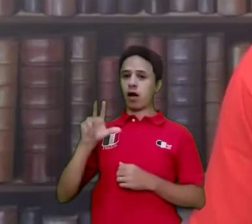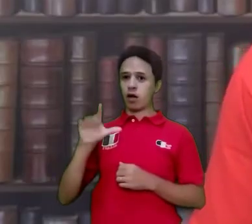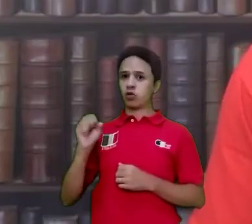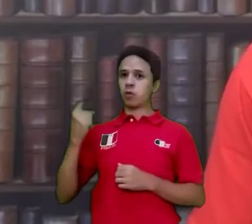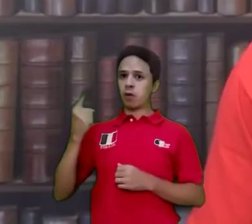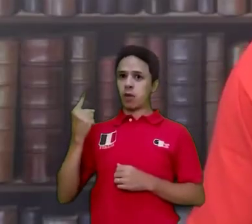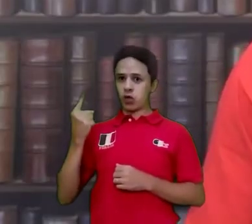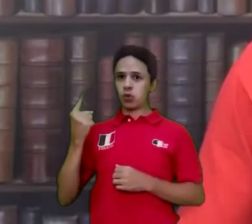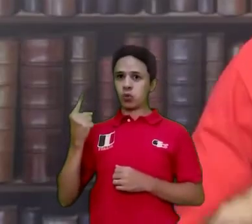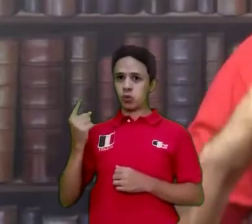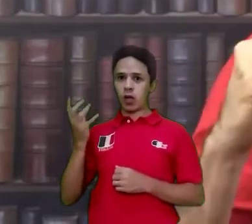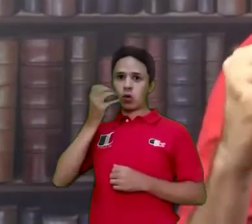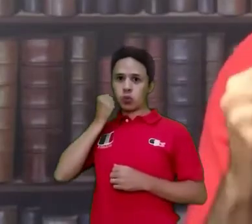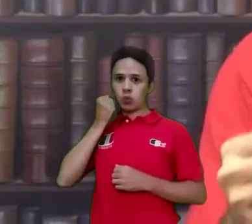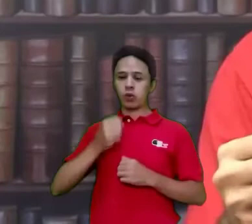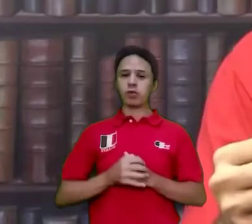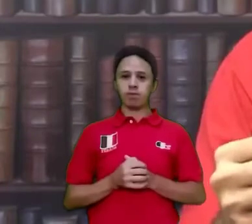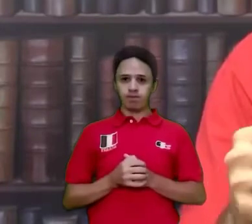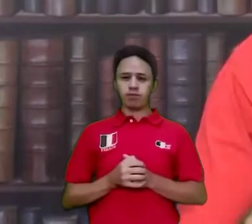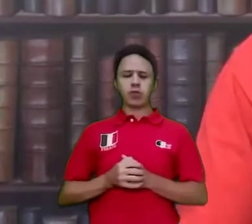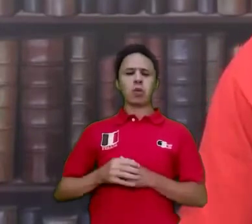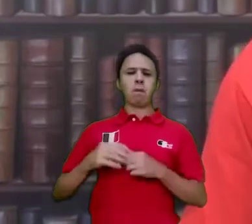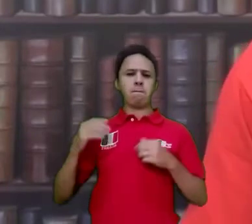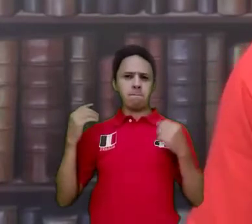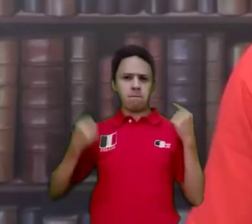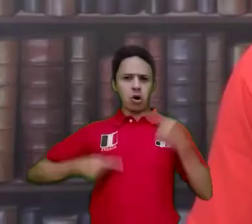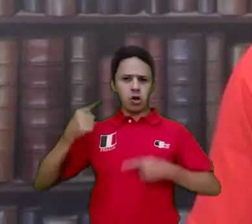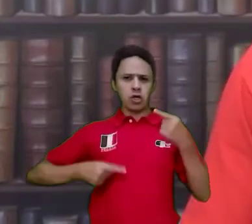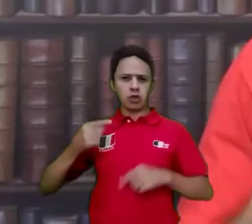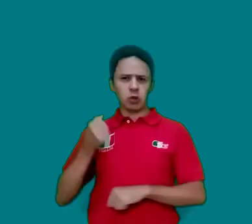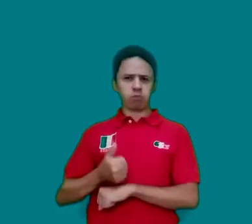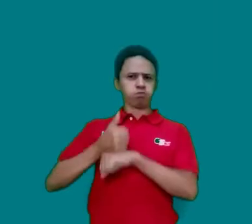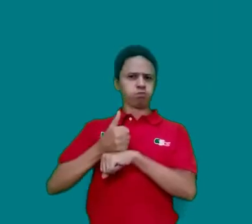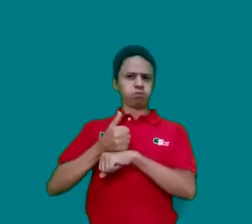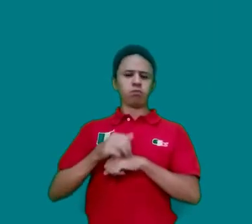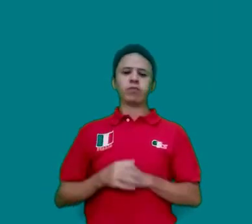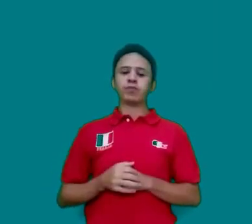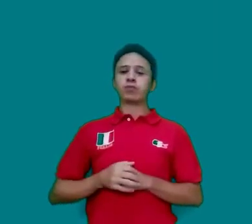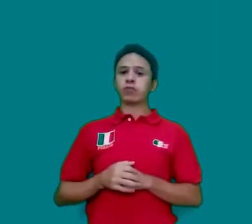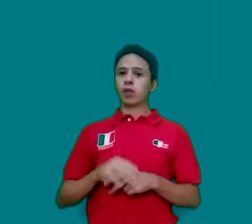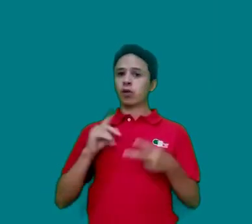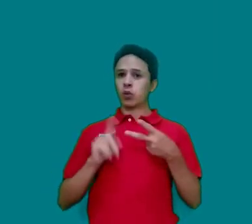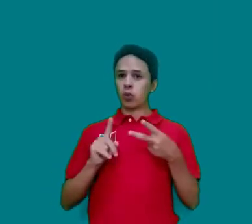I. Uma política altamente centralizadora. Segundo